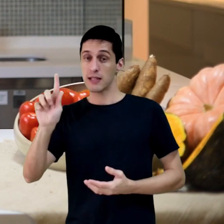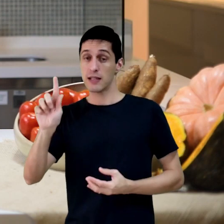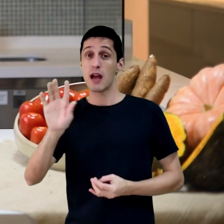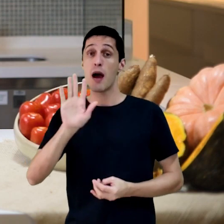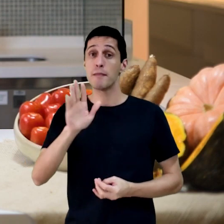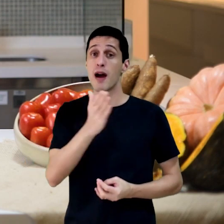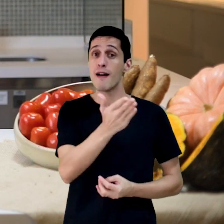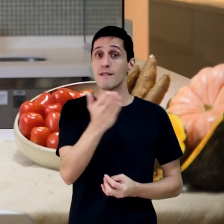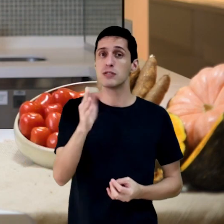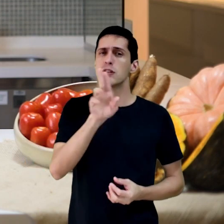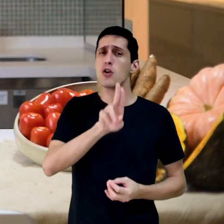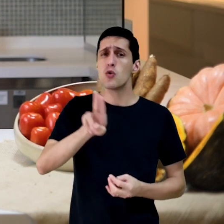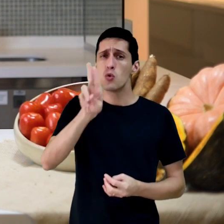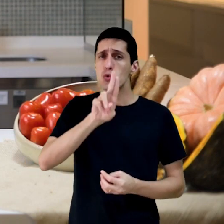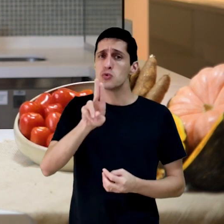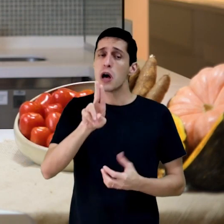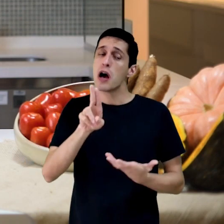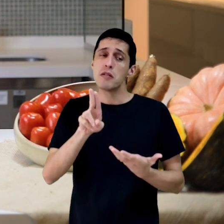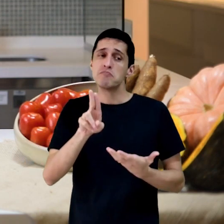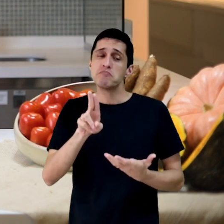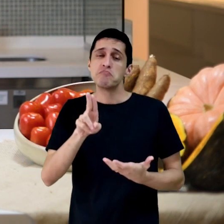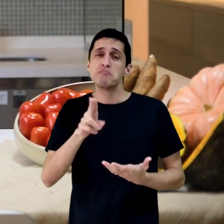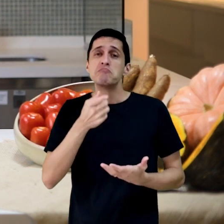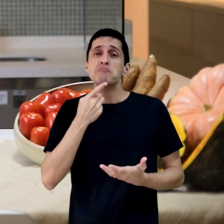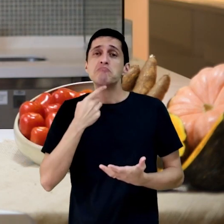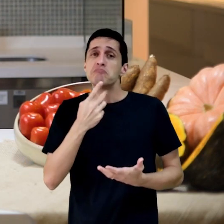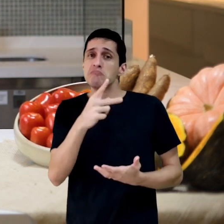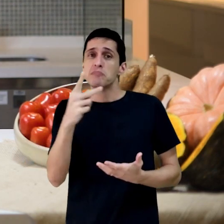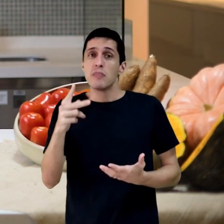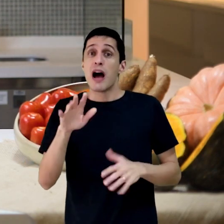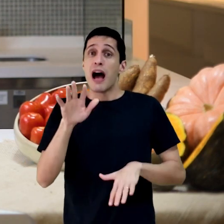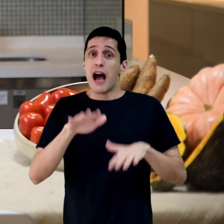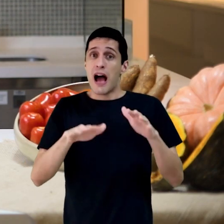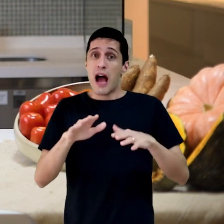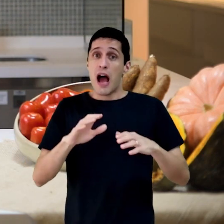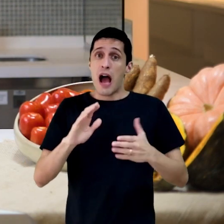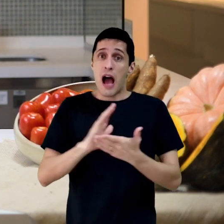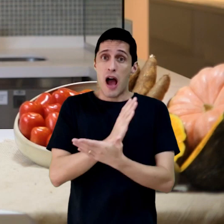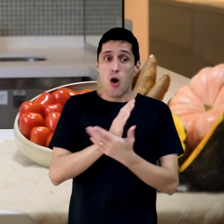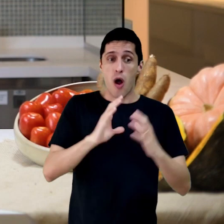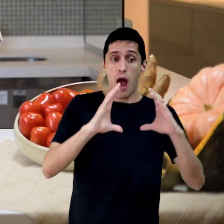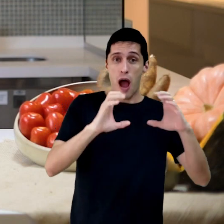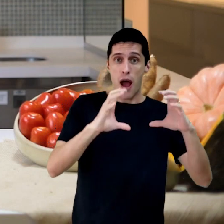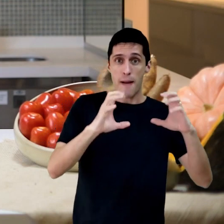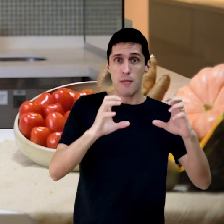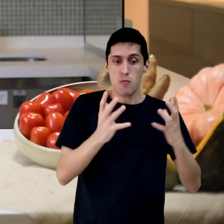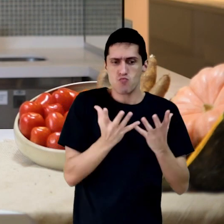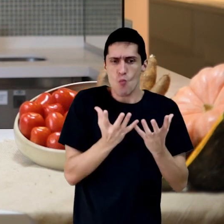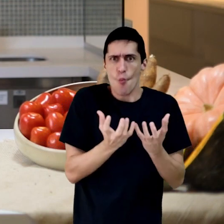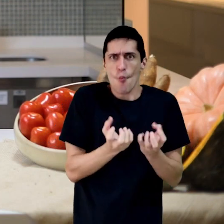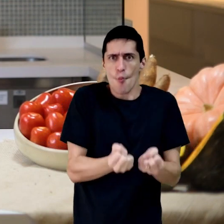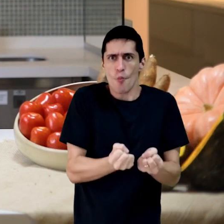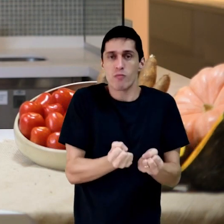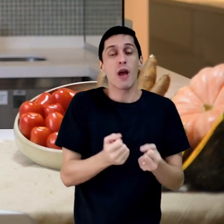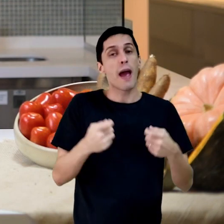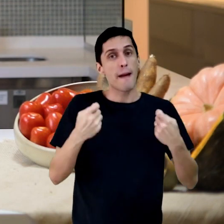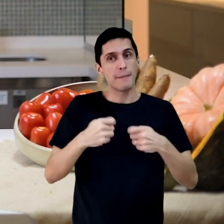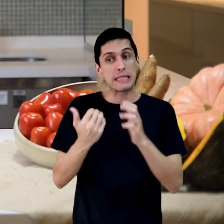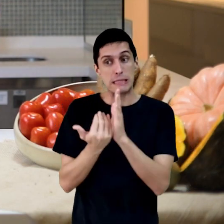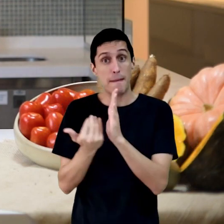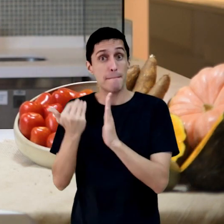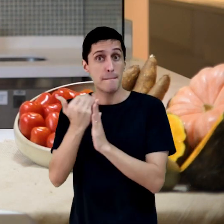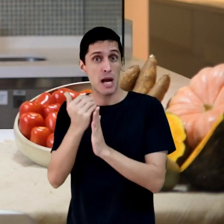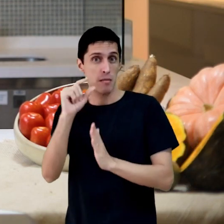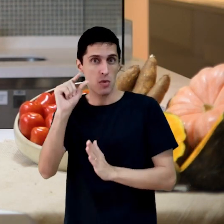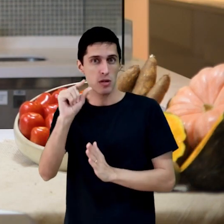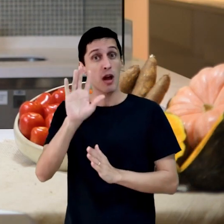vocês vão usar conforme for pedindo. Tem abóbora que puxa um pouco mais de água, então ela vai pedir um pouco mais de farinha.